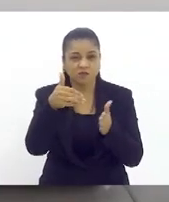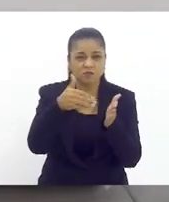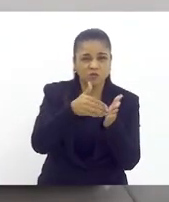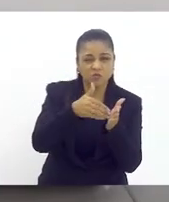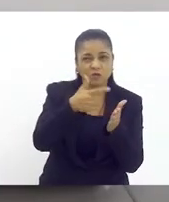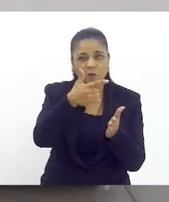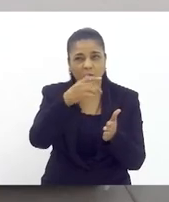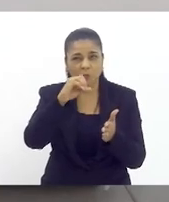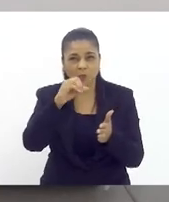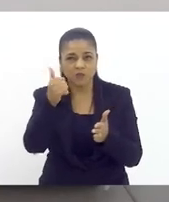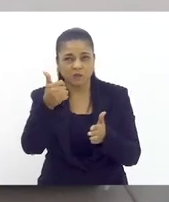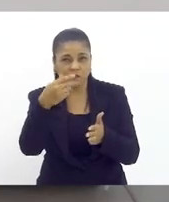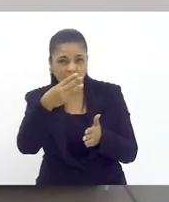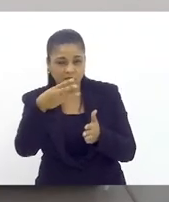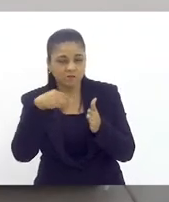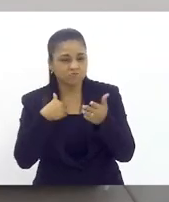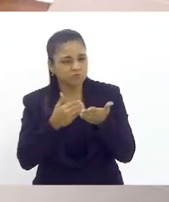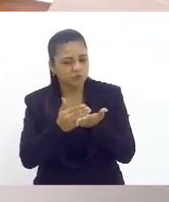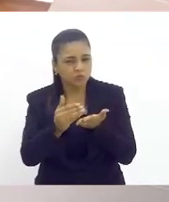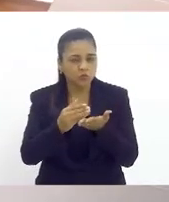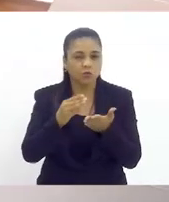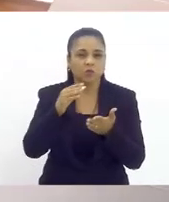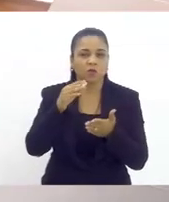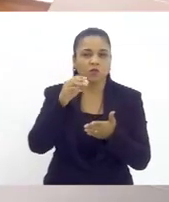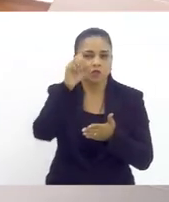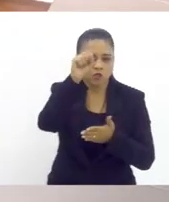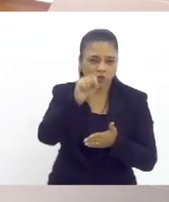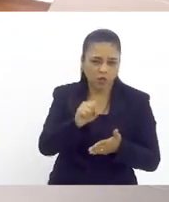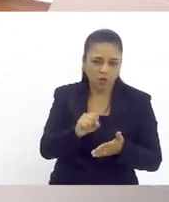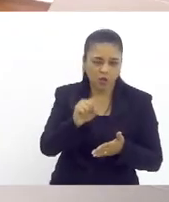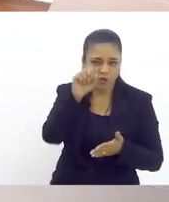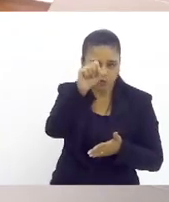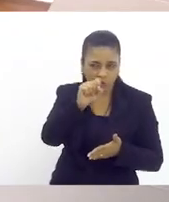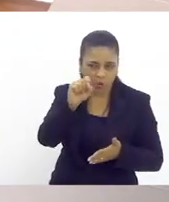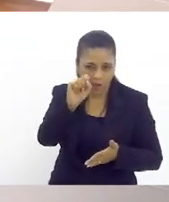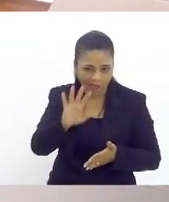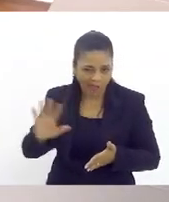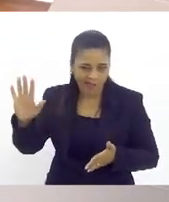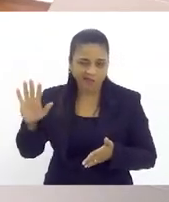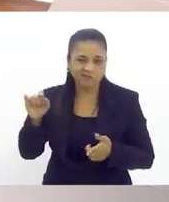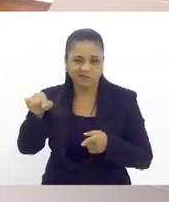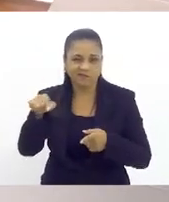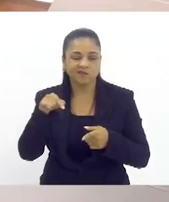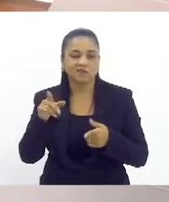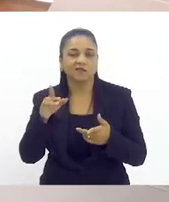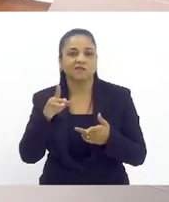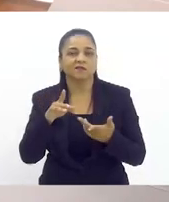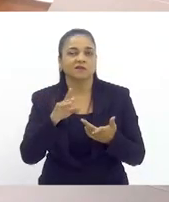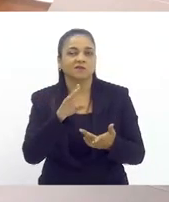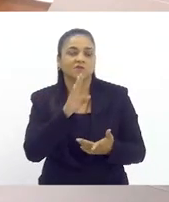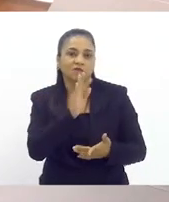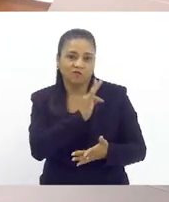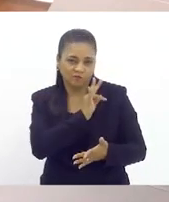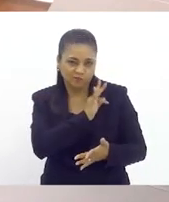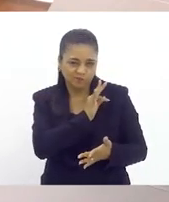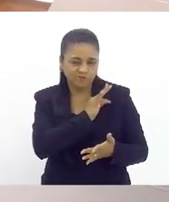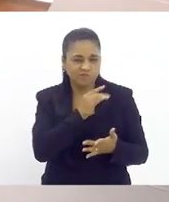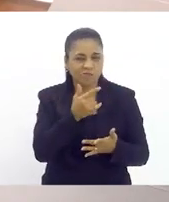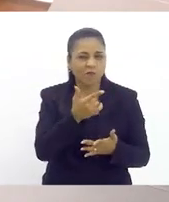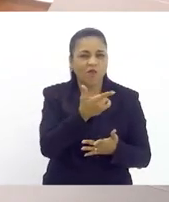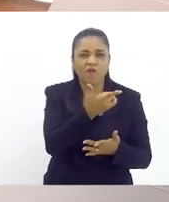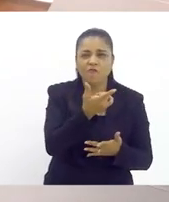eu não me engano pelo Norte Noroeste Fluminense Zanetti participou muito disso também isso não me engano foram cerca de 20